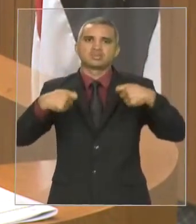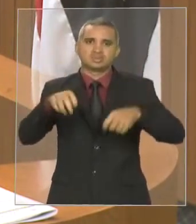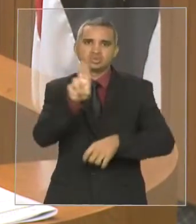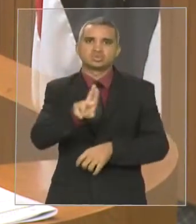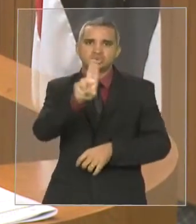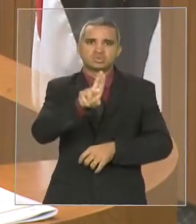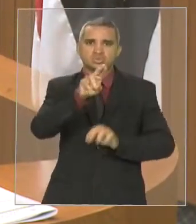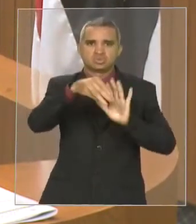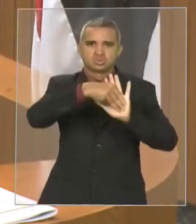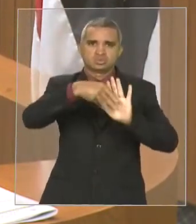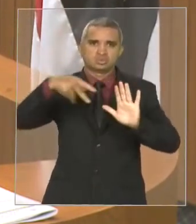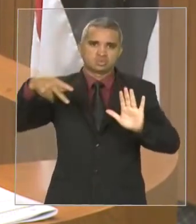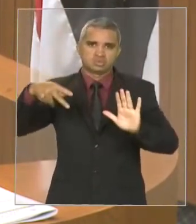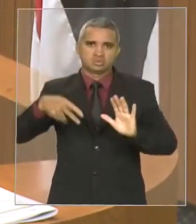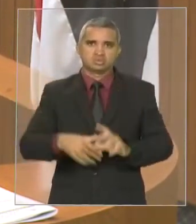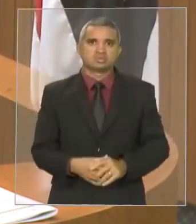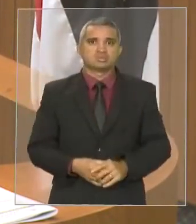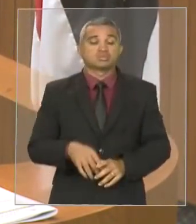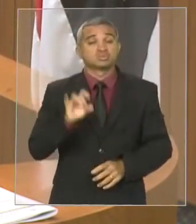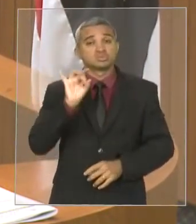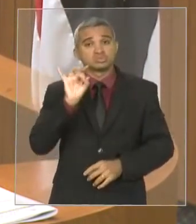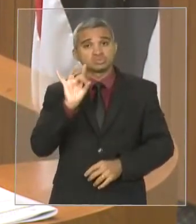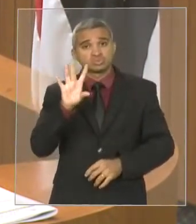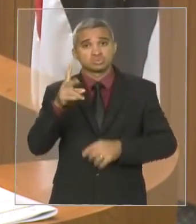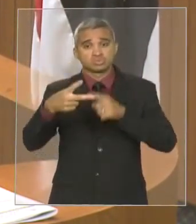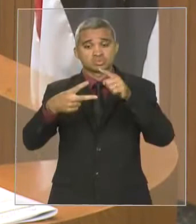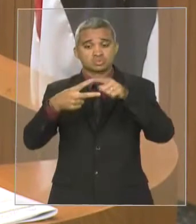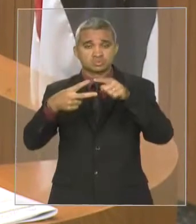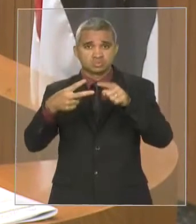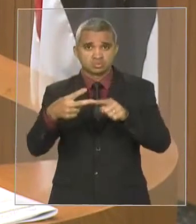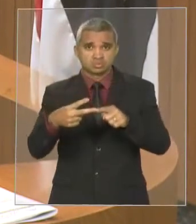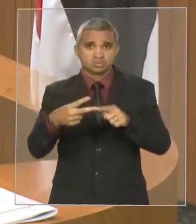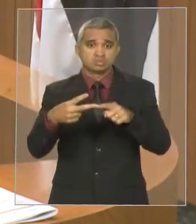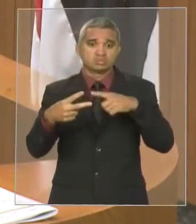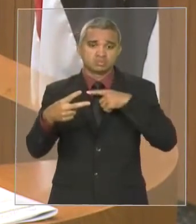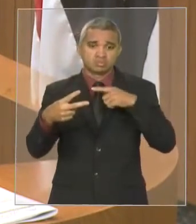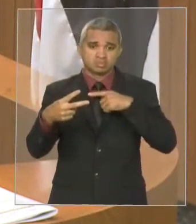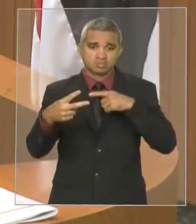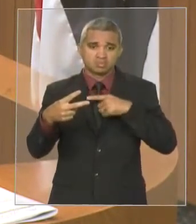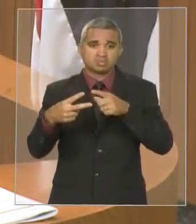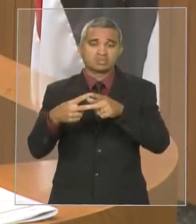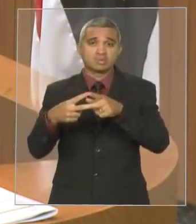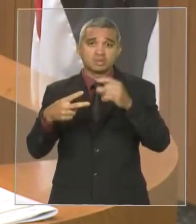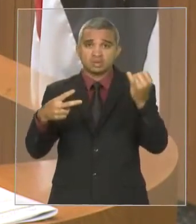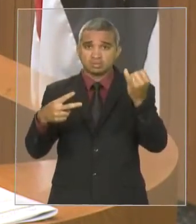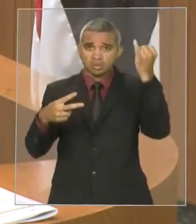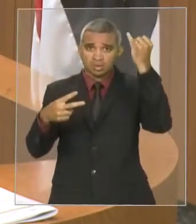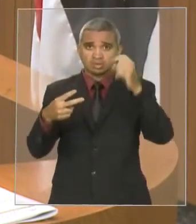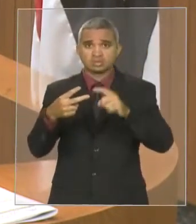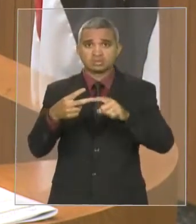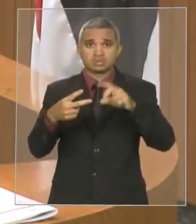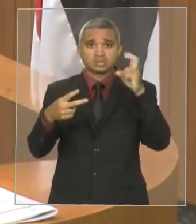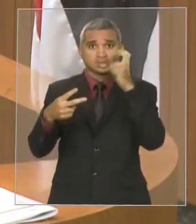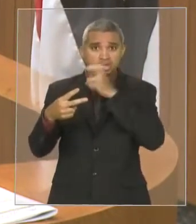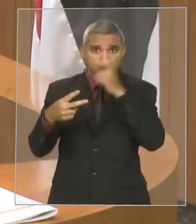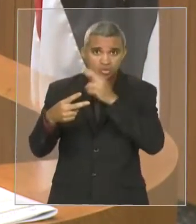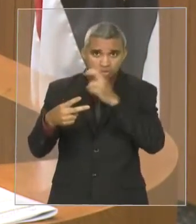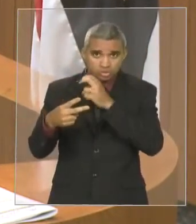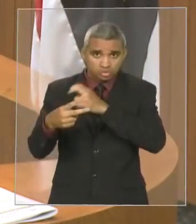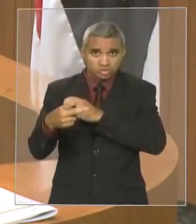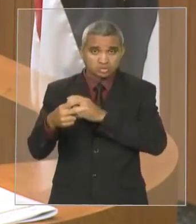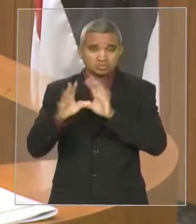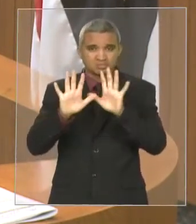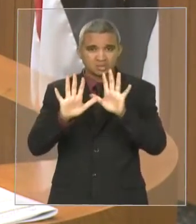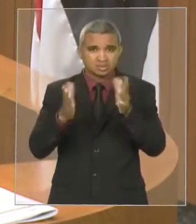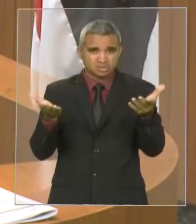Paz, configurados 2 princípios constitucionais, que é exatamente o da relevância e o da urgência. Mas o que nós estamos vendo